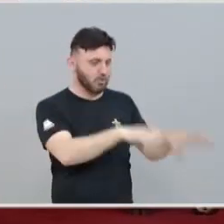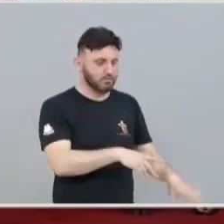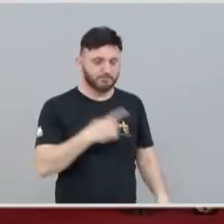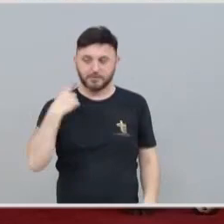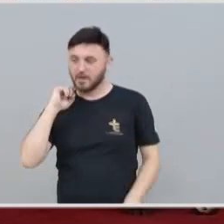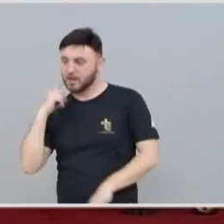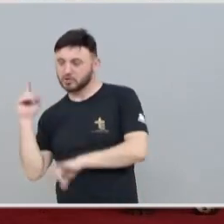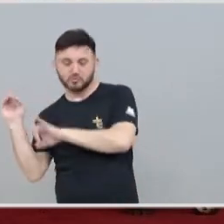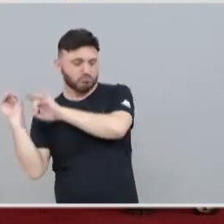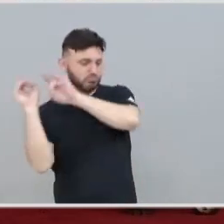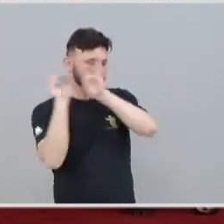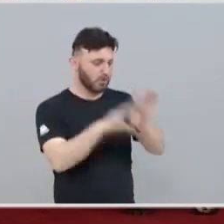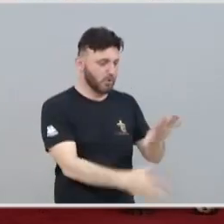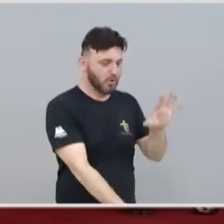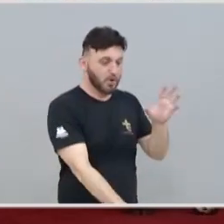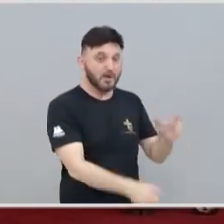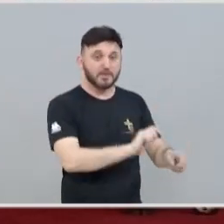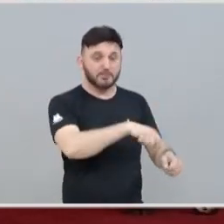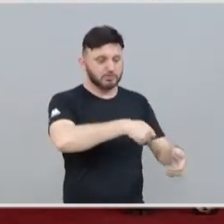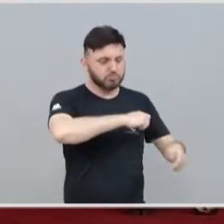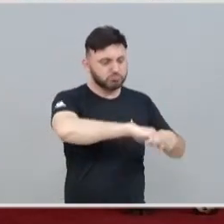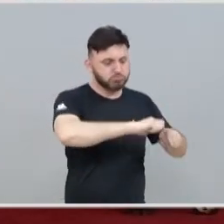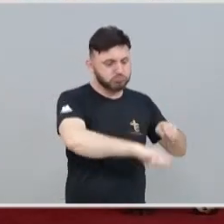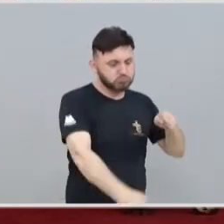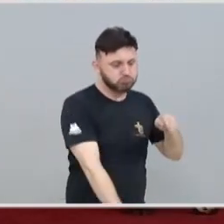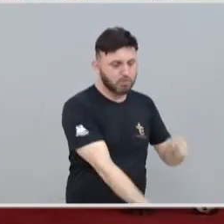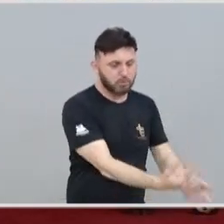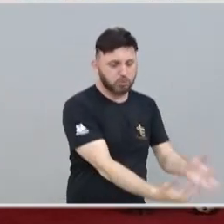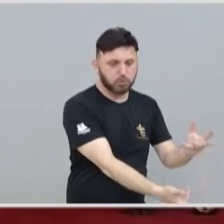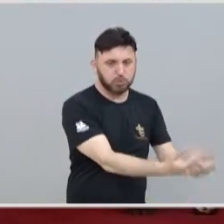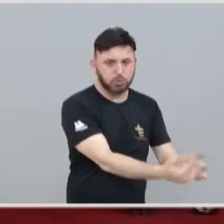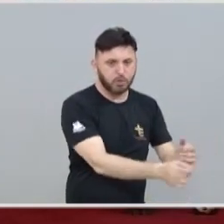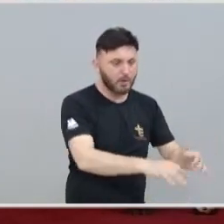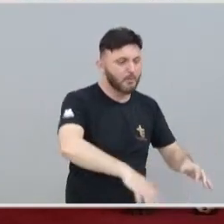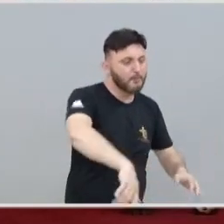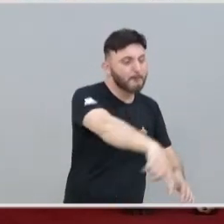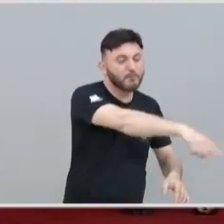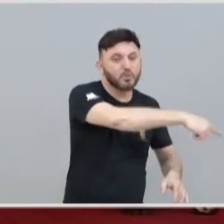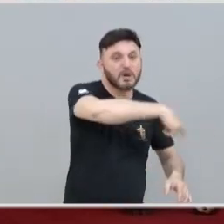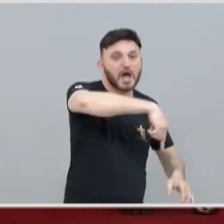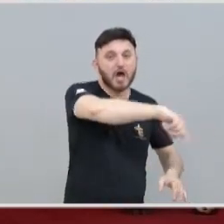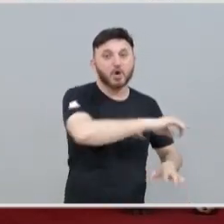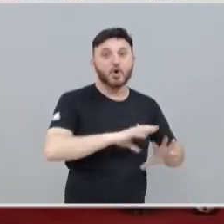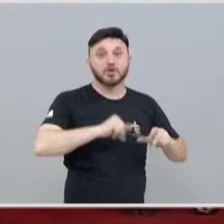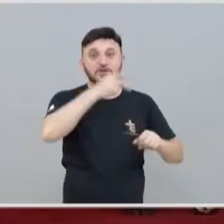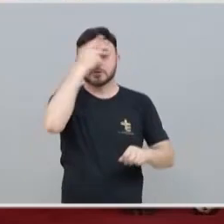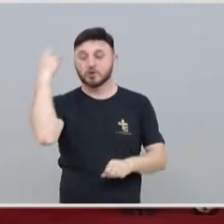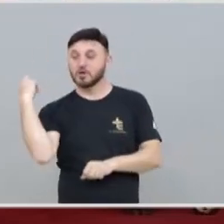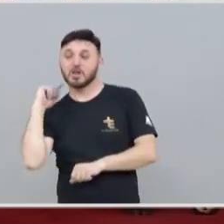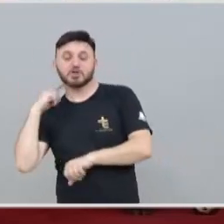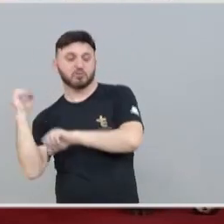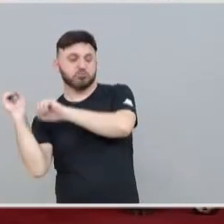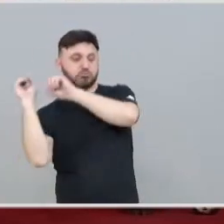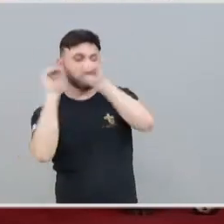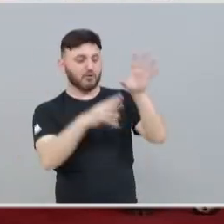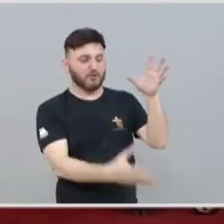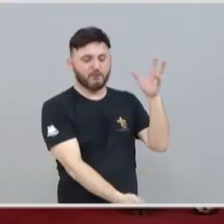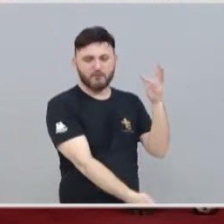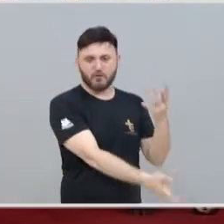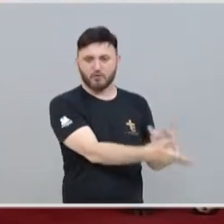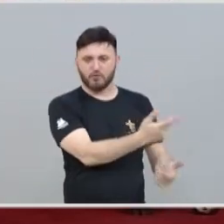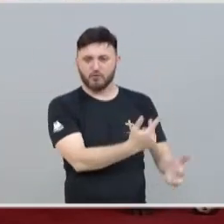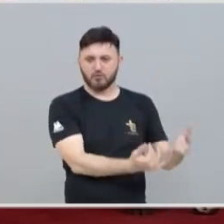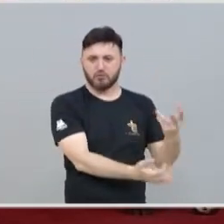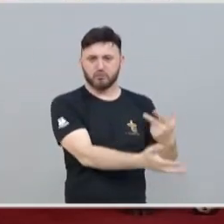vale de jerusalém em um buraco em jerusalém onde todo mundo jogava seu lixo e aquele fogo queimando ea queimando e